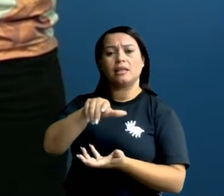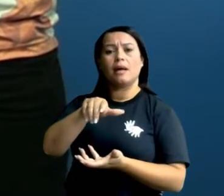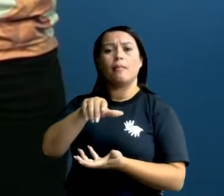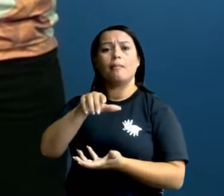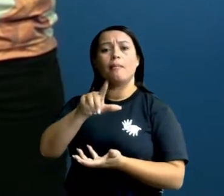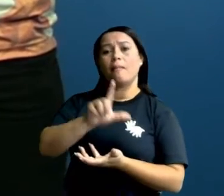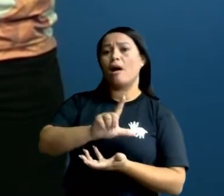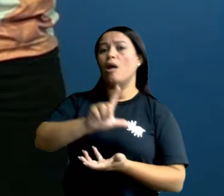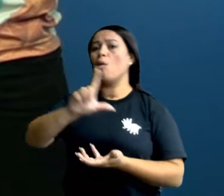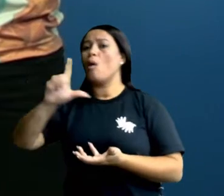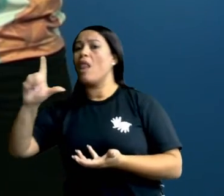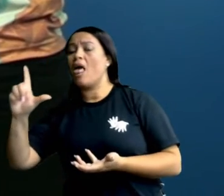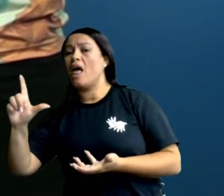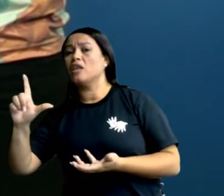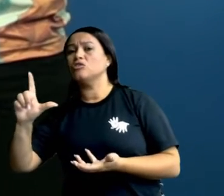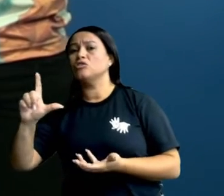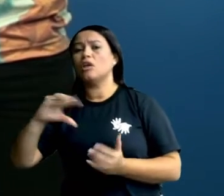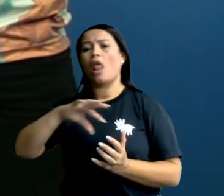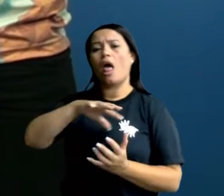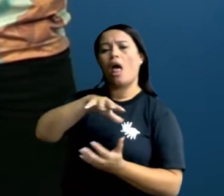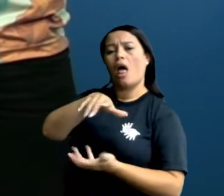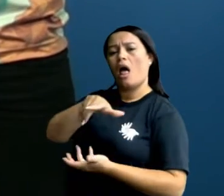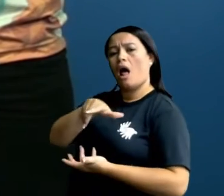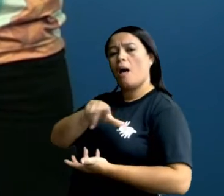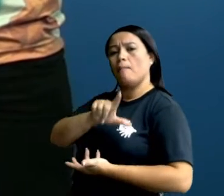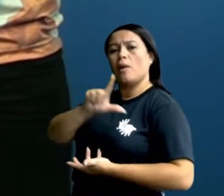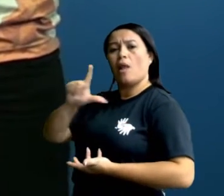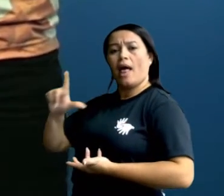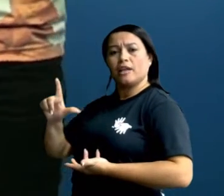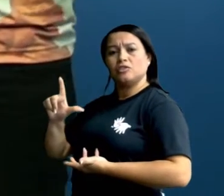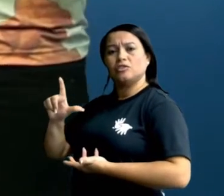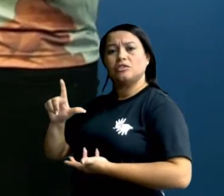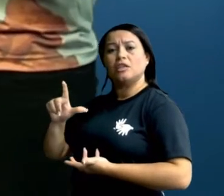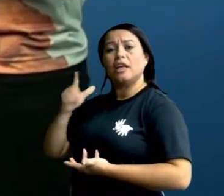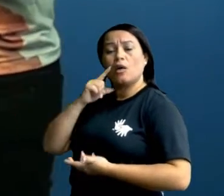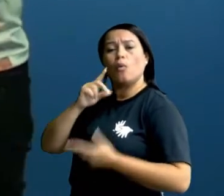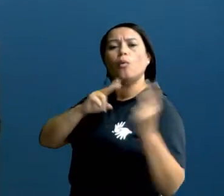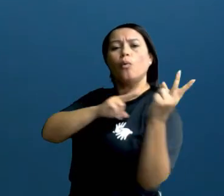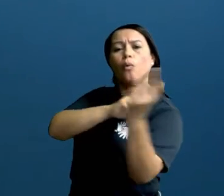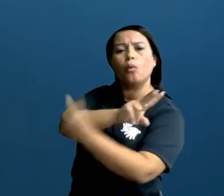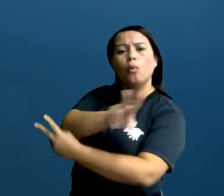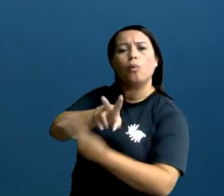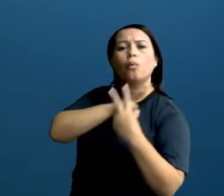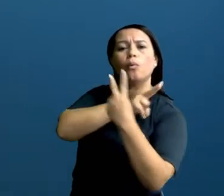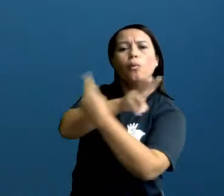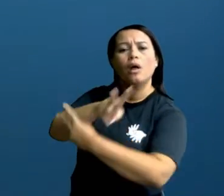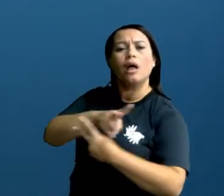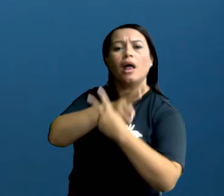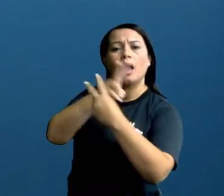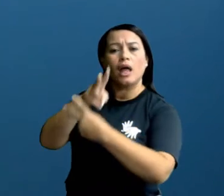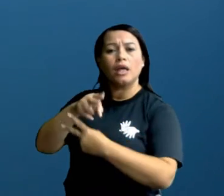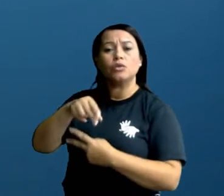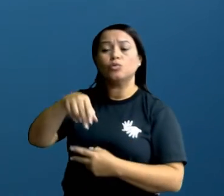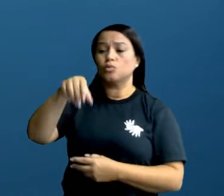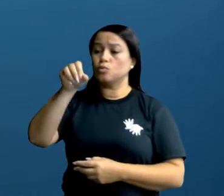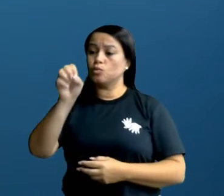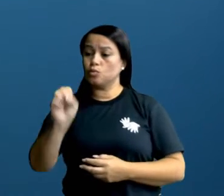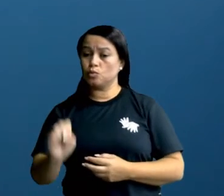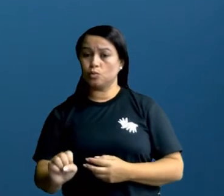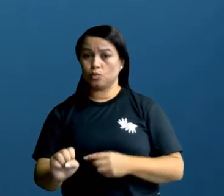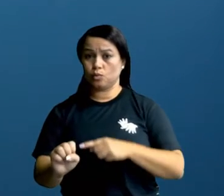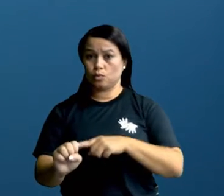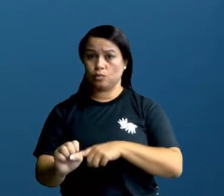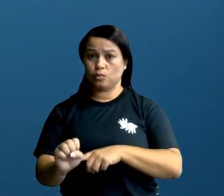aí, automaticamente, nessa perspectiva de giro, os ventos vão se deslocar no hemisfério sul no